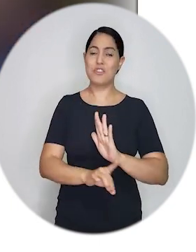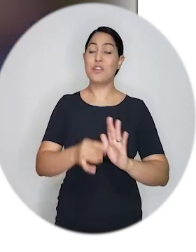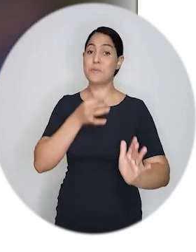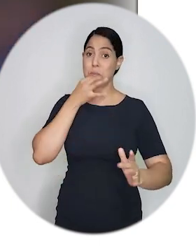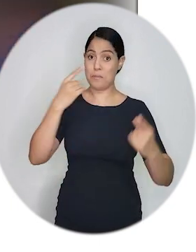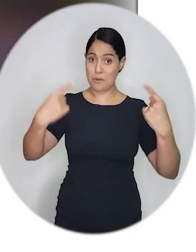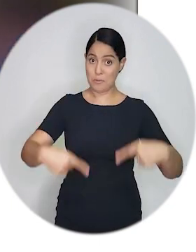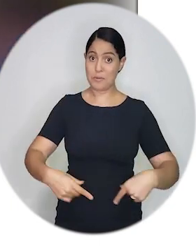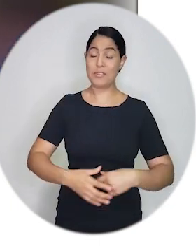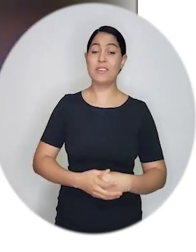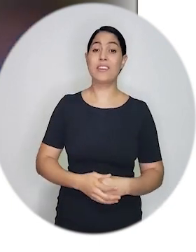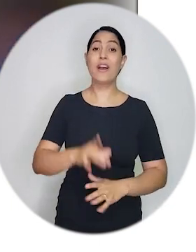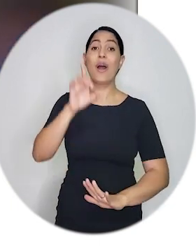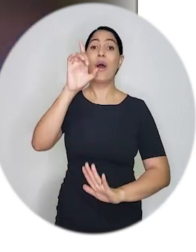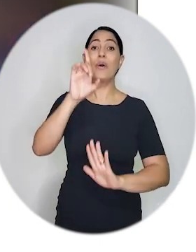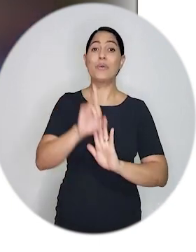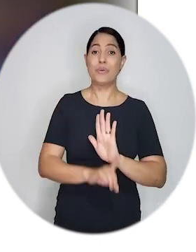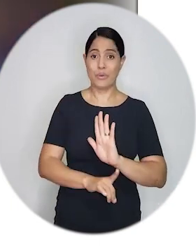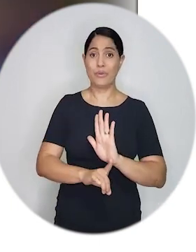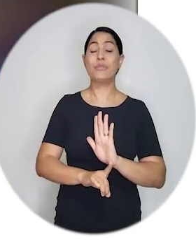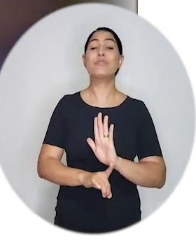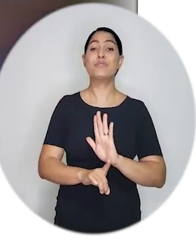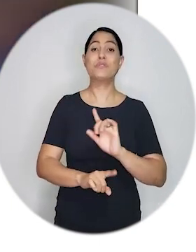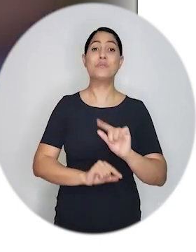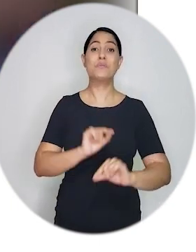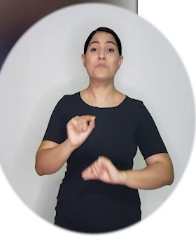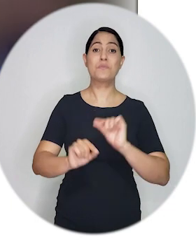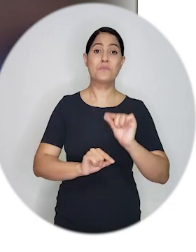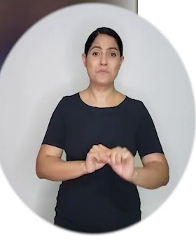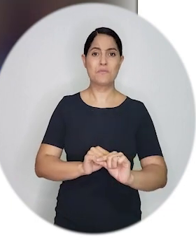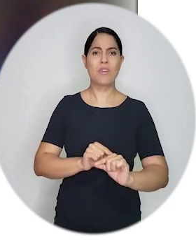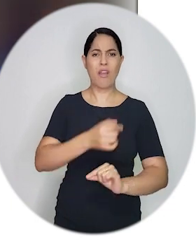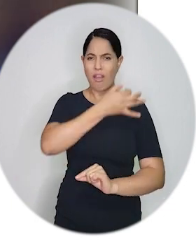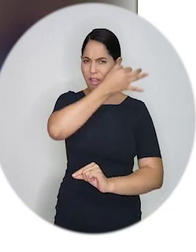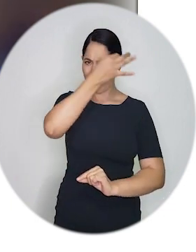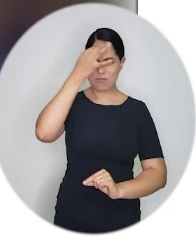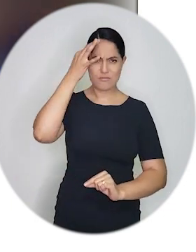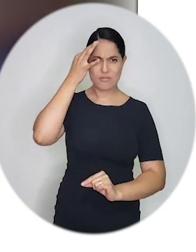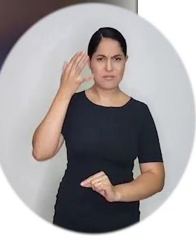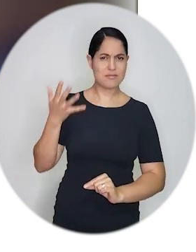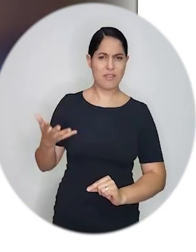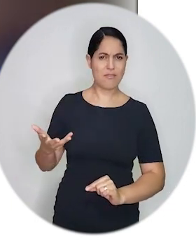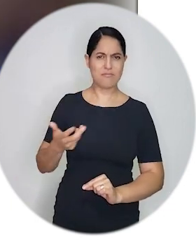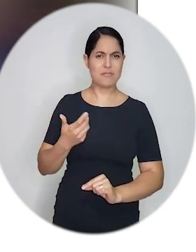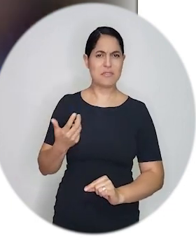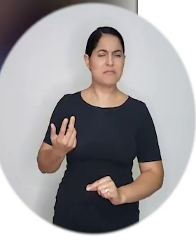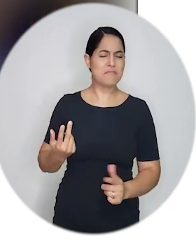assegurando o direito ao contraditório, assegurando o direito à presunção da